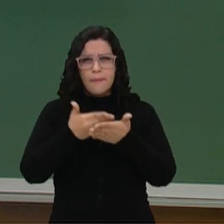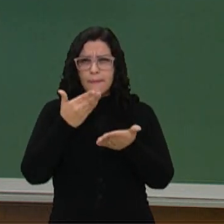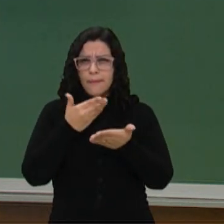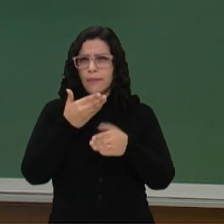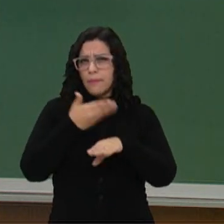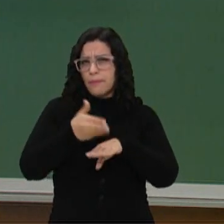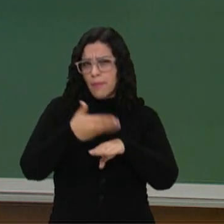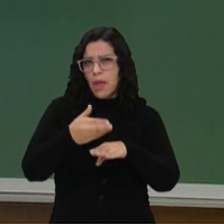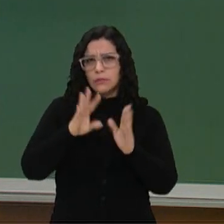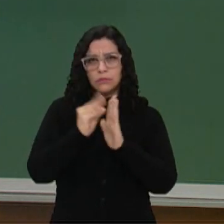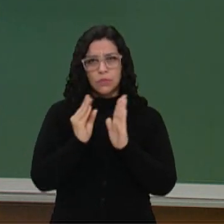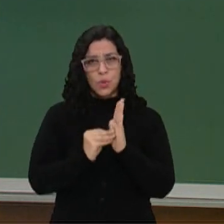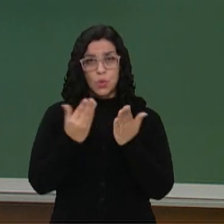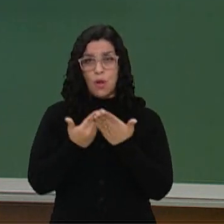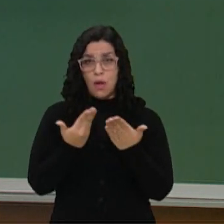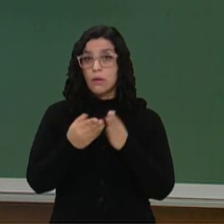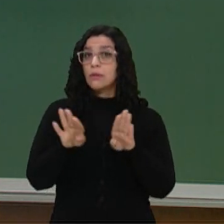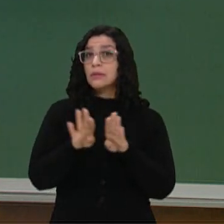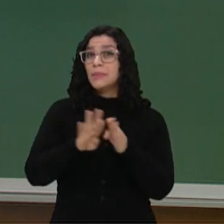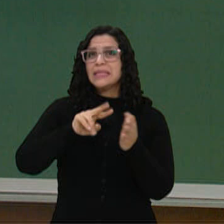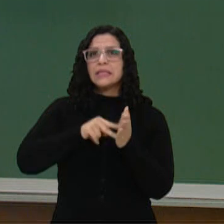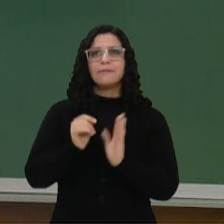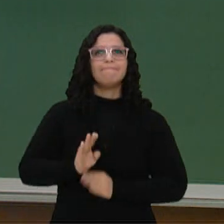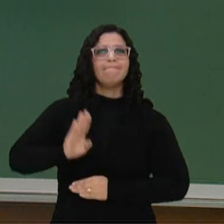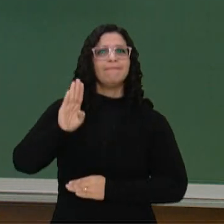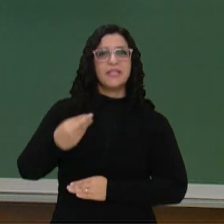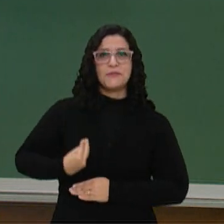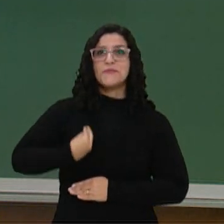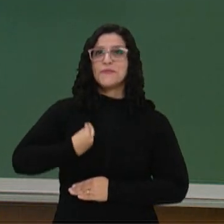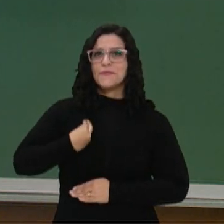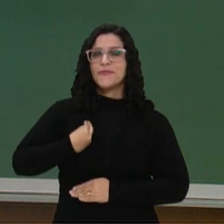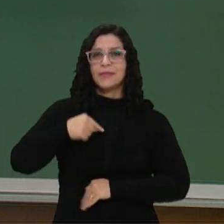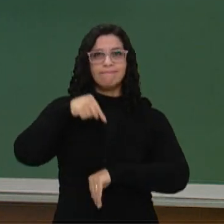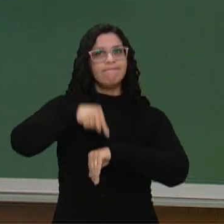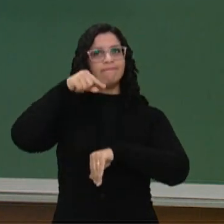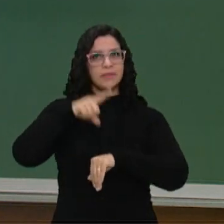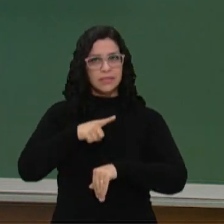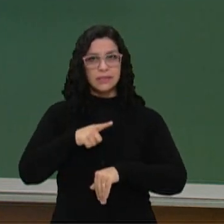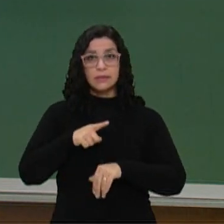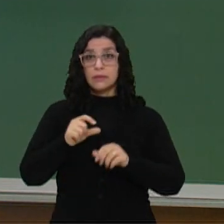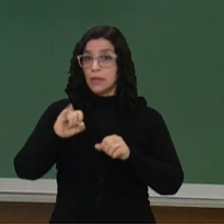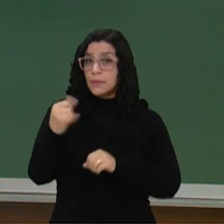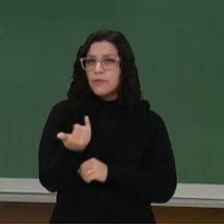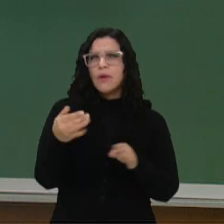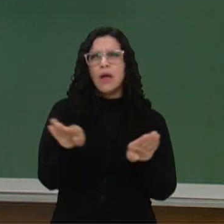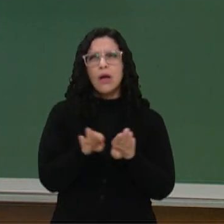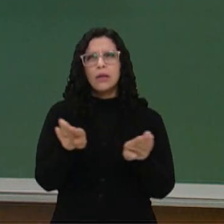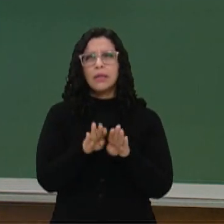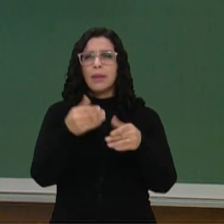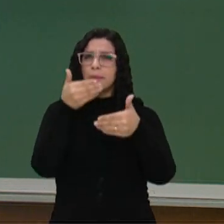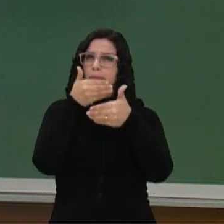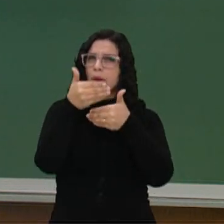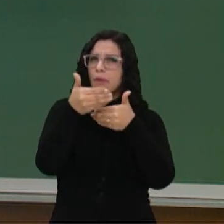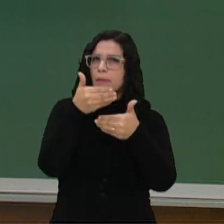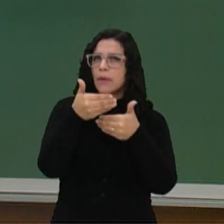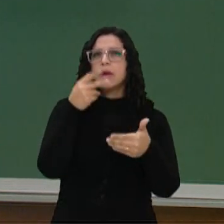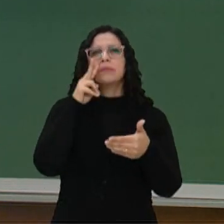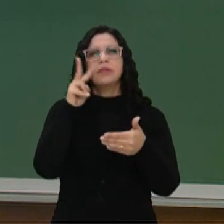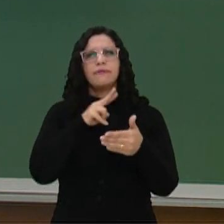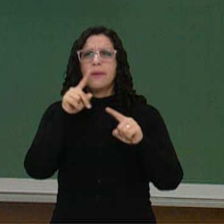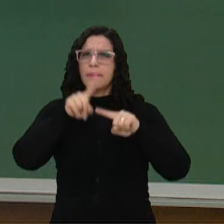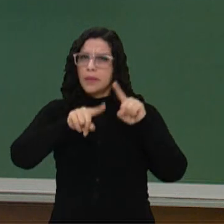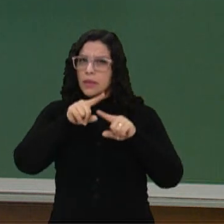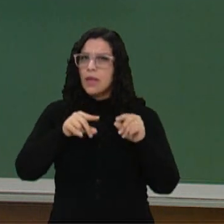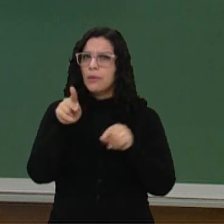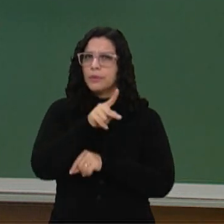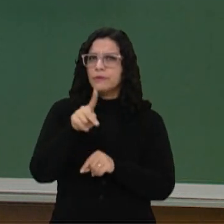conteúdo da aula e também registra a sua presença automaticamente. Aproveite para ver os slides, ver o material